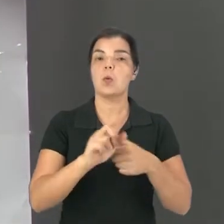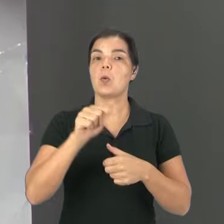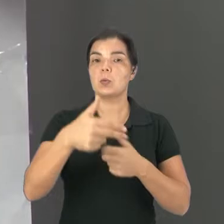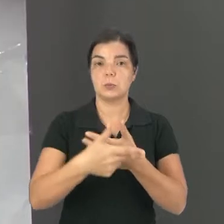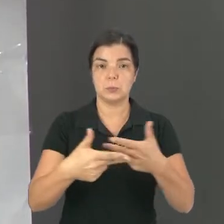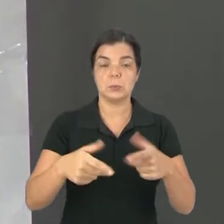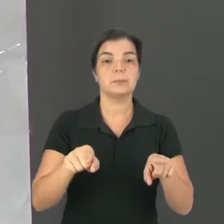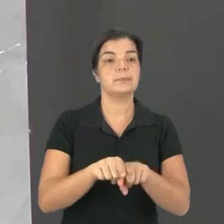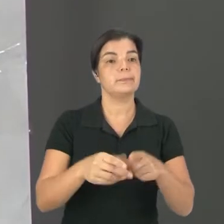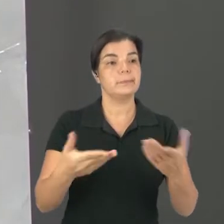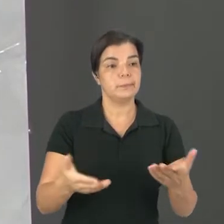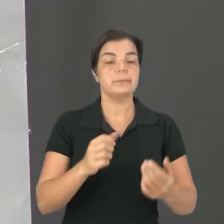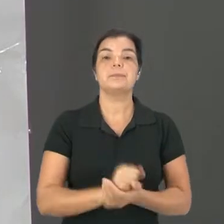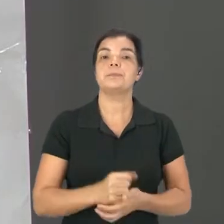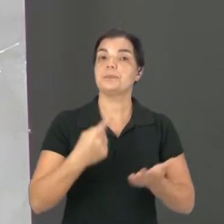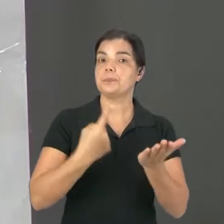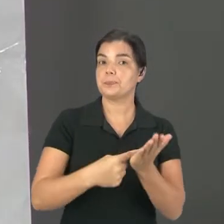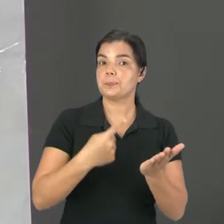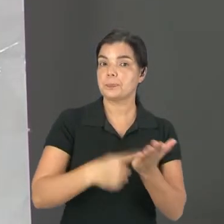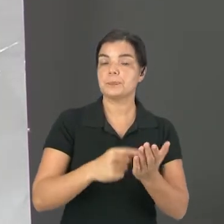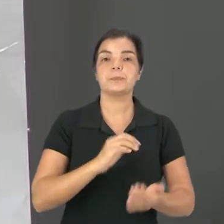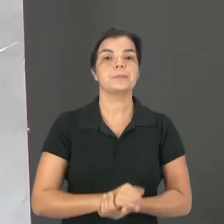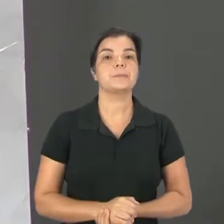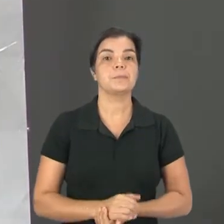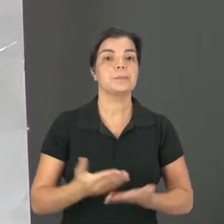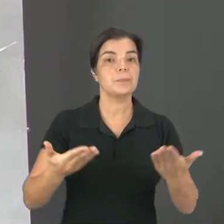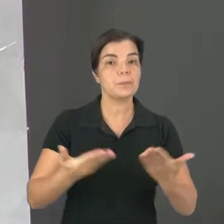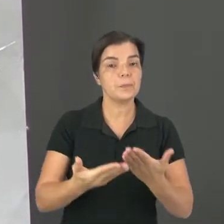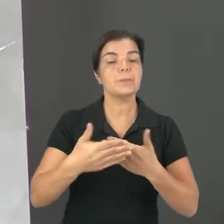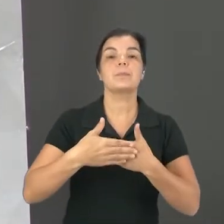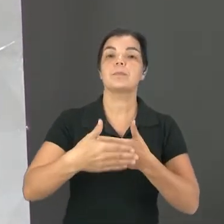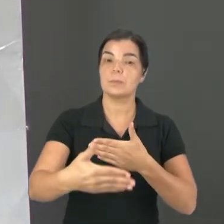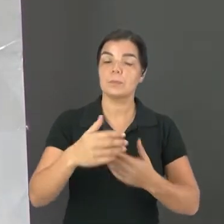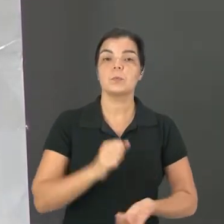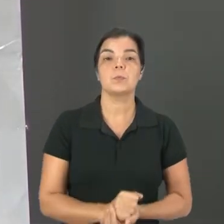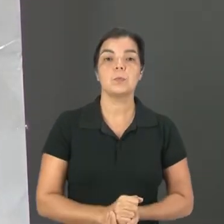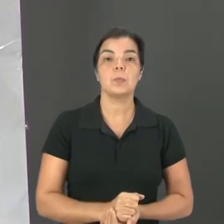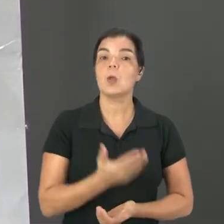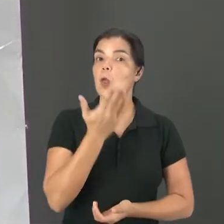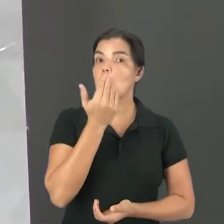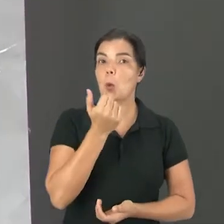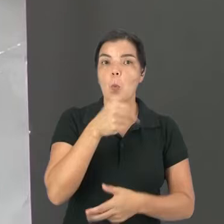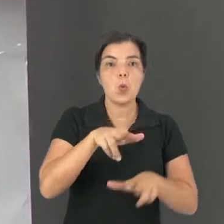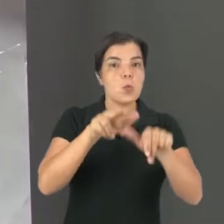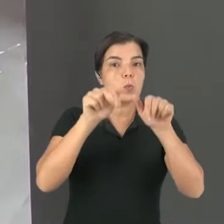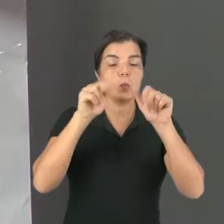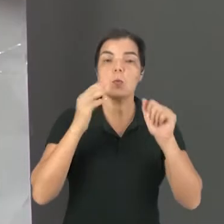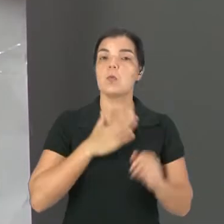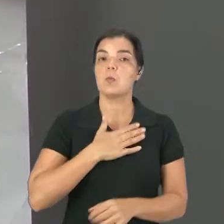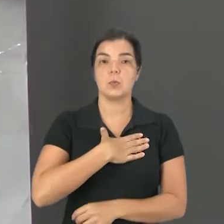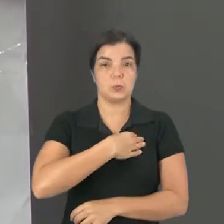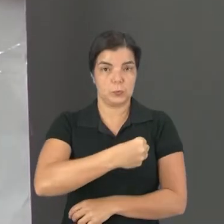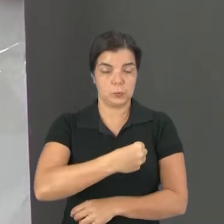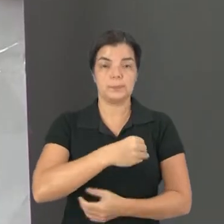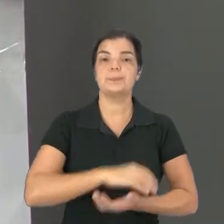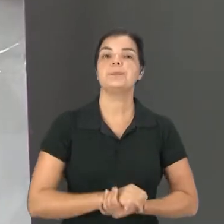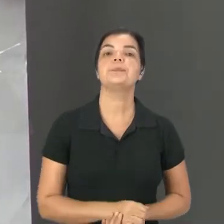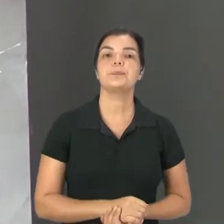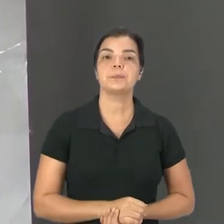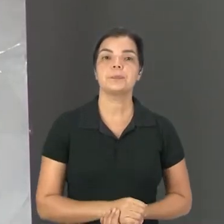coisa. Nesse caso, combinemos isso. De agora em diante, não comerás nunca os meus